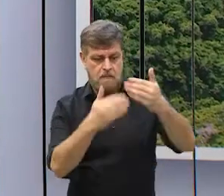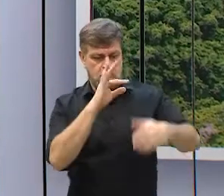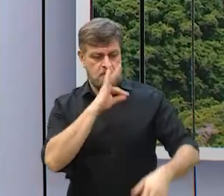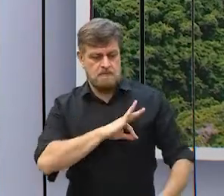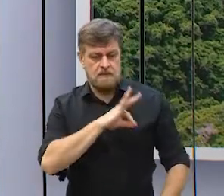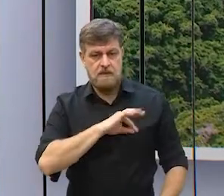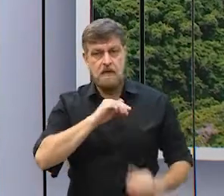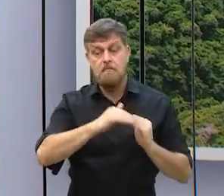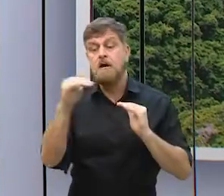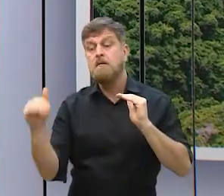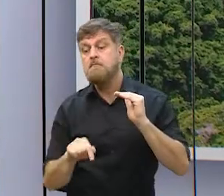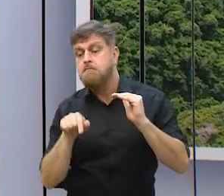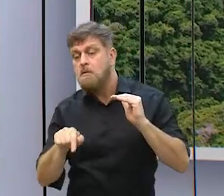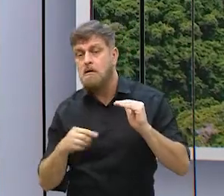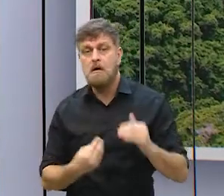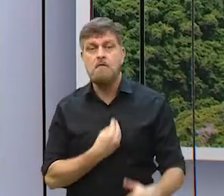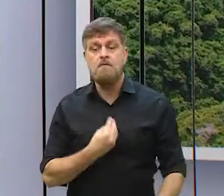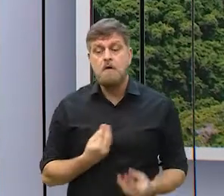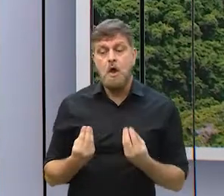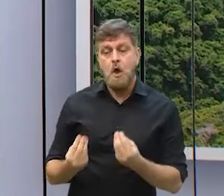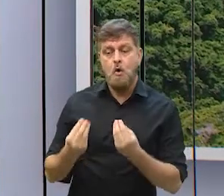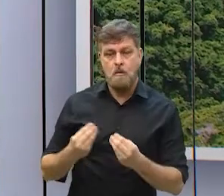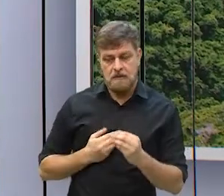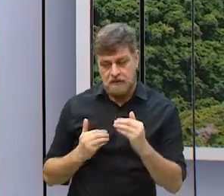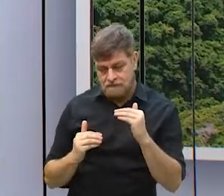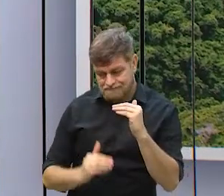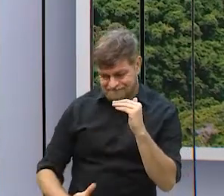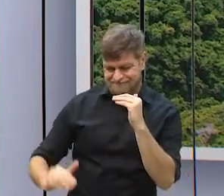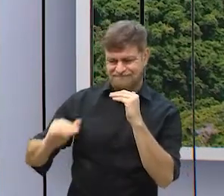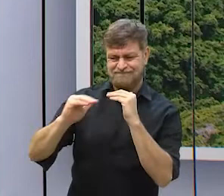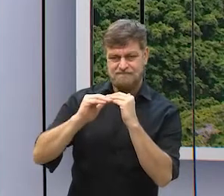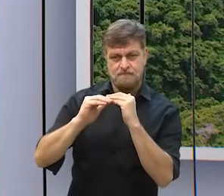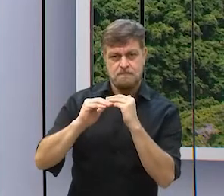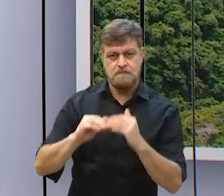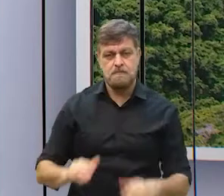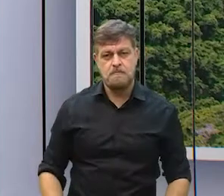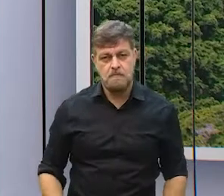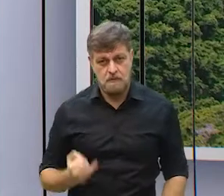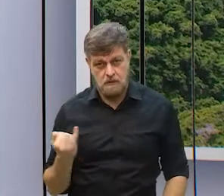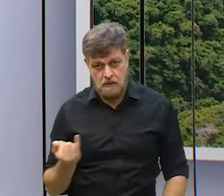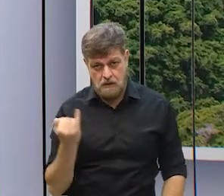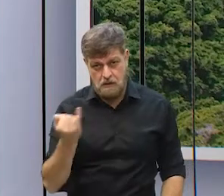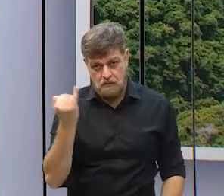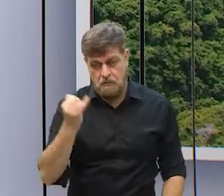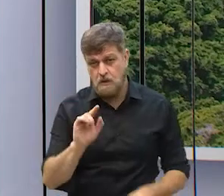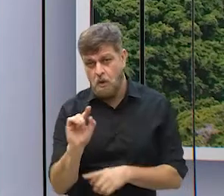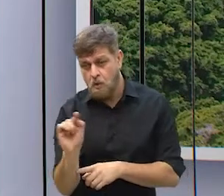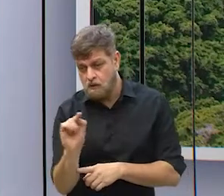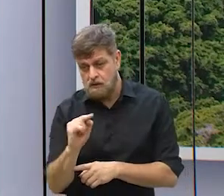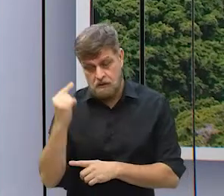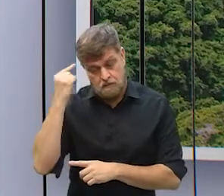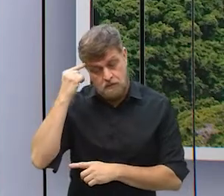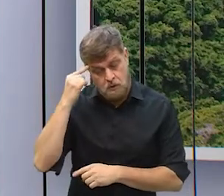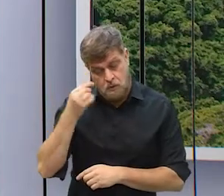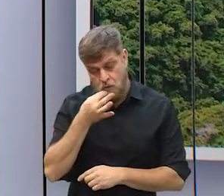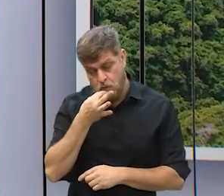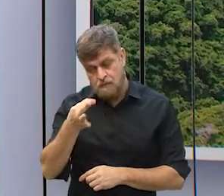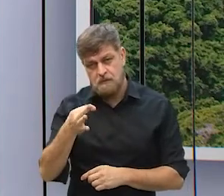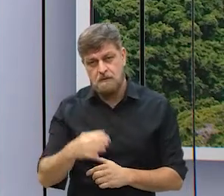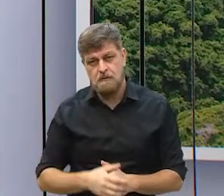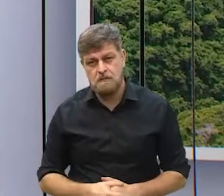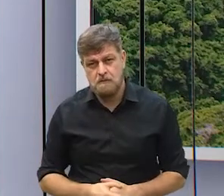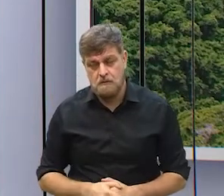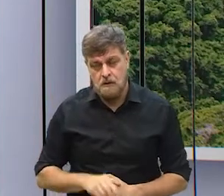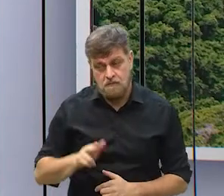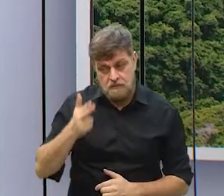salário, enfim, a essa ascensão social. É importante, eu penso que aí, como você